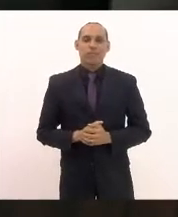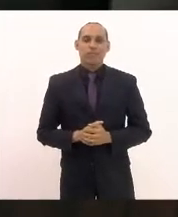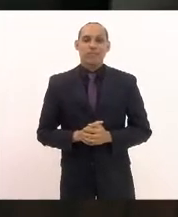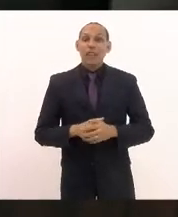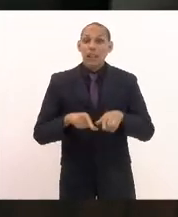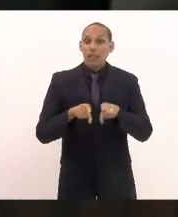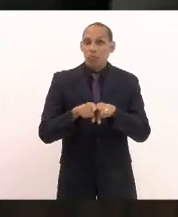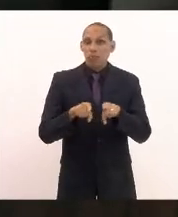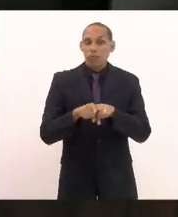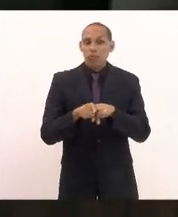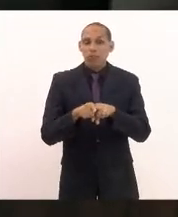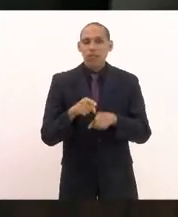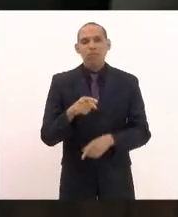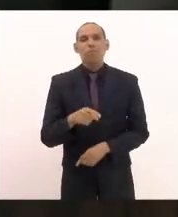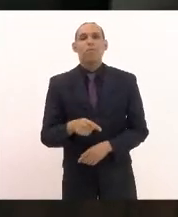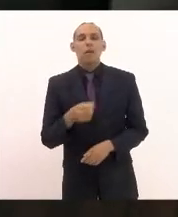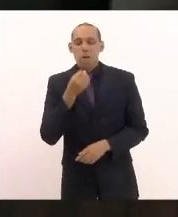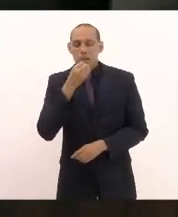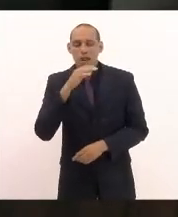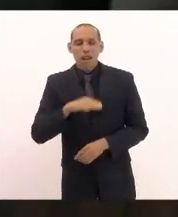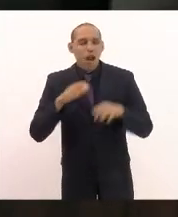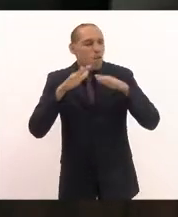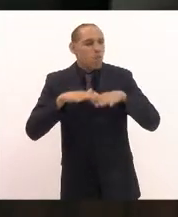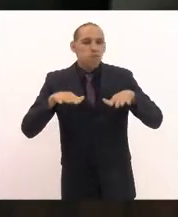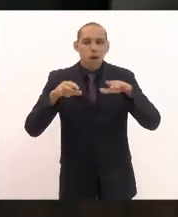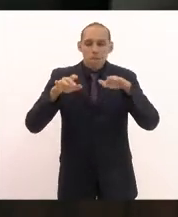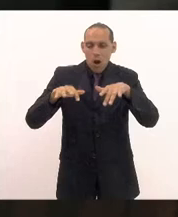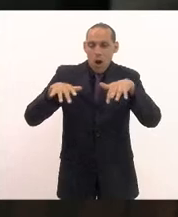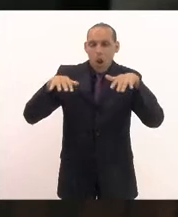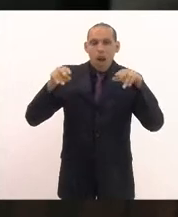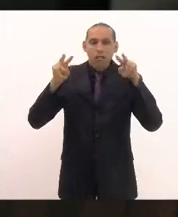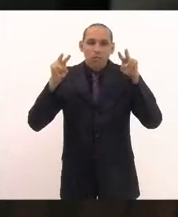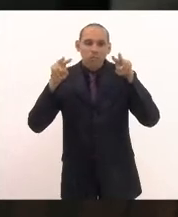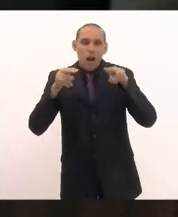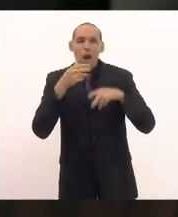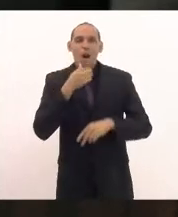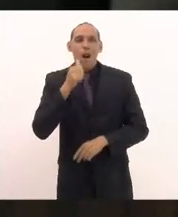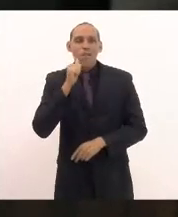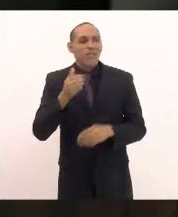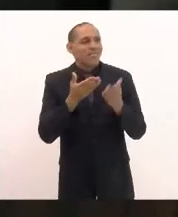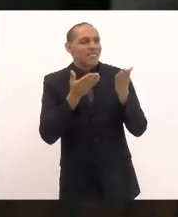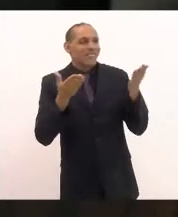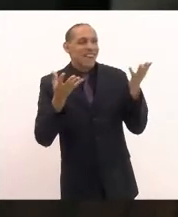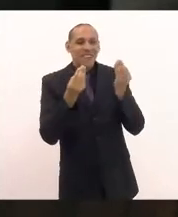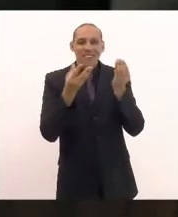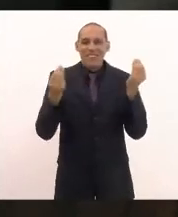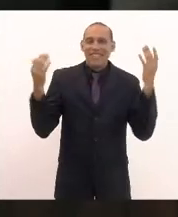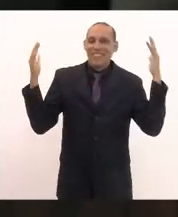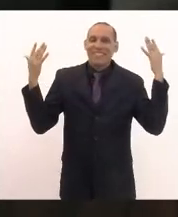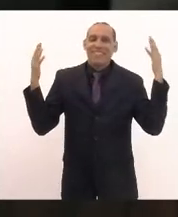Também desejar boa tarde a todos que estão na galeria, todos e todas, que está cheio de todas também.